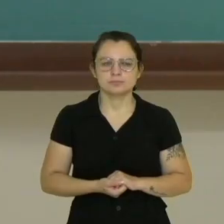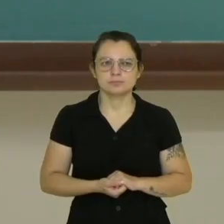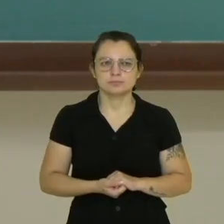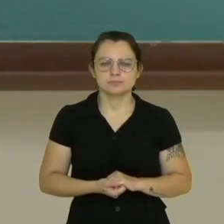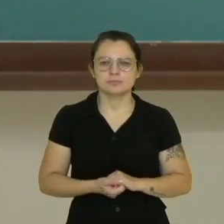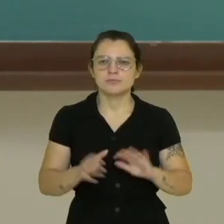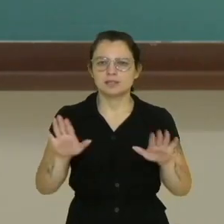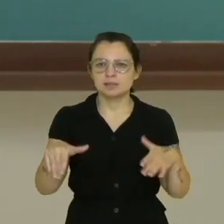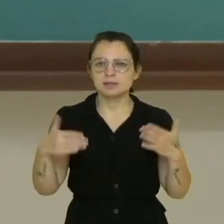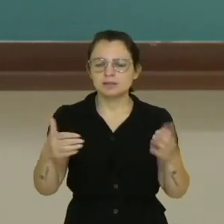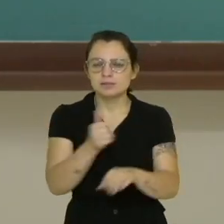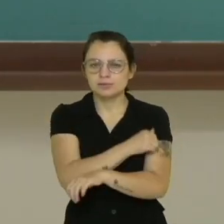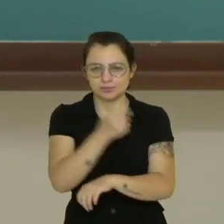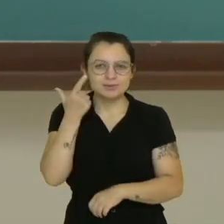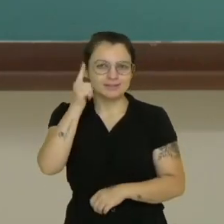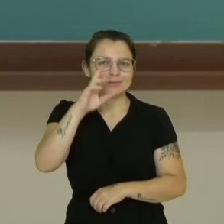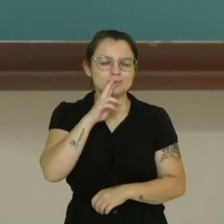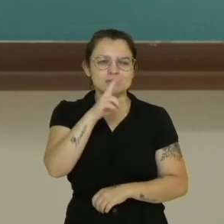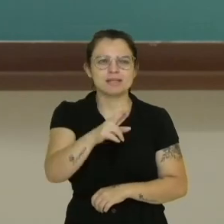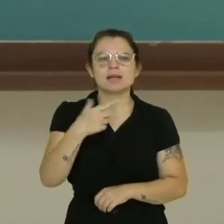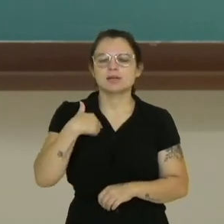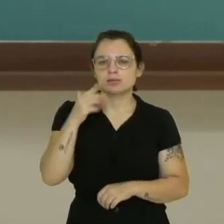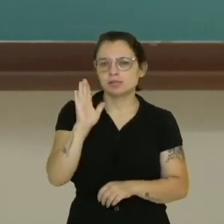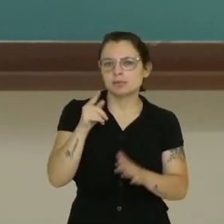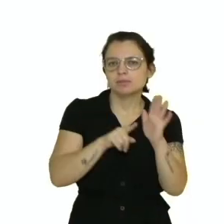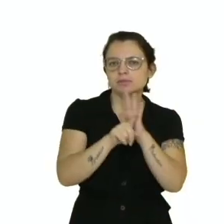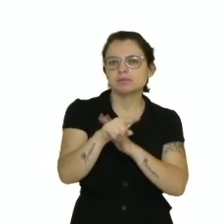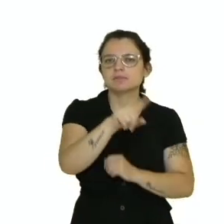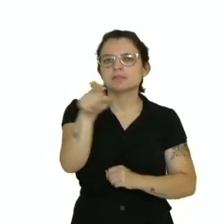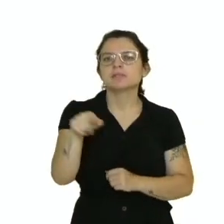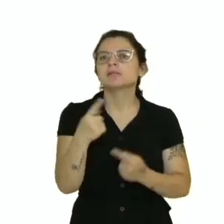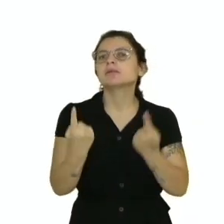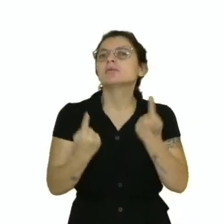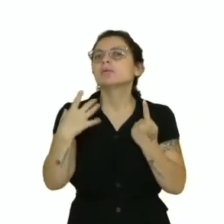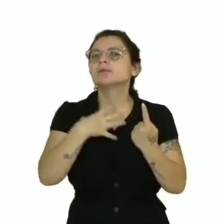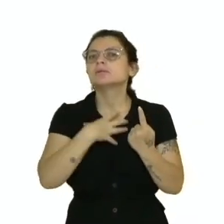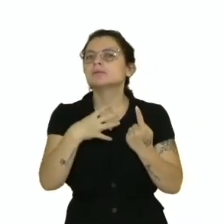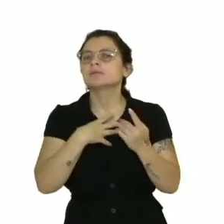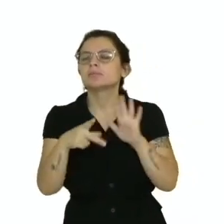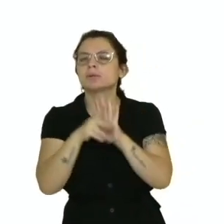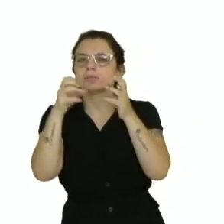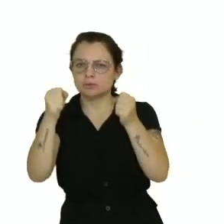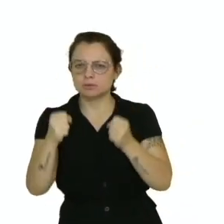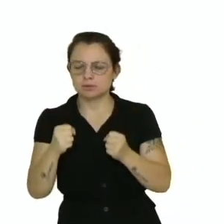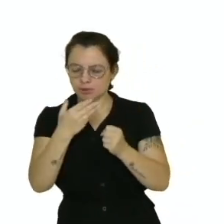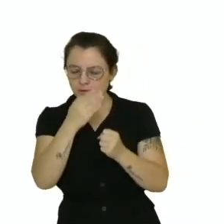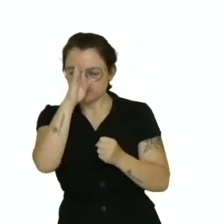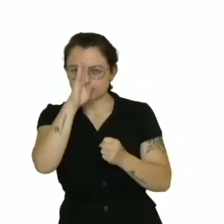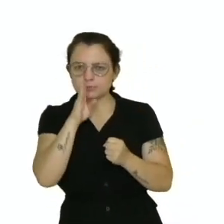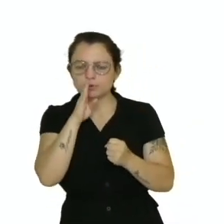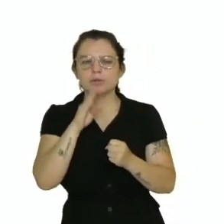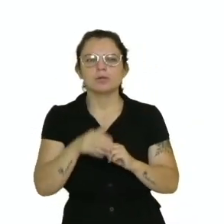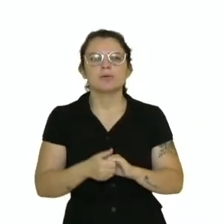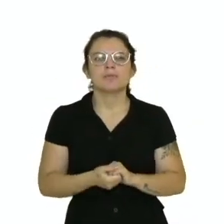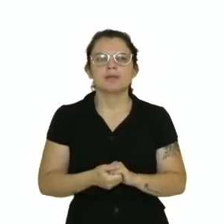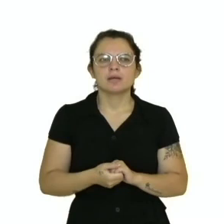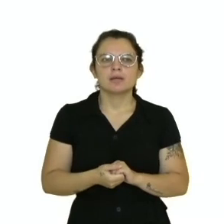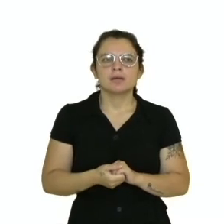Então, alunos, conseguiram responder? Perguntei para vocês quais foram as reações do poder público, isso é, do governo, e dos donos